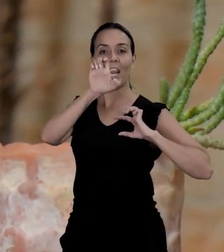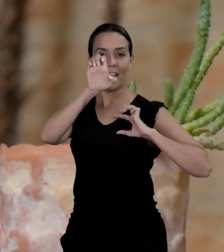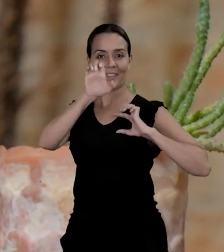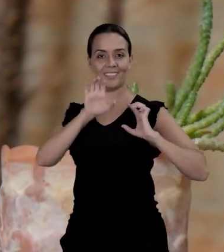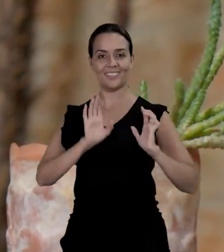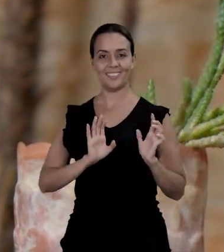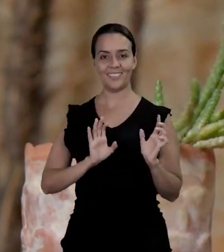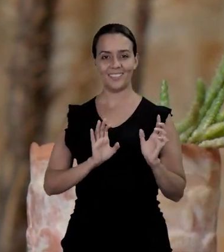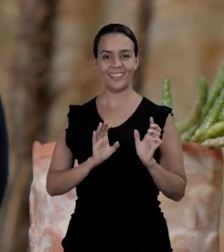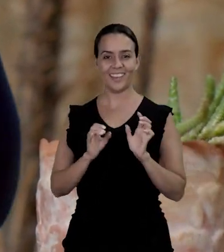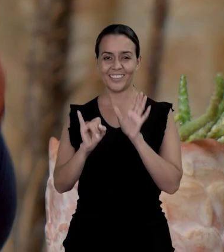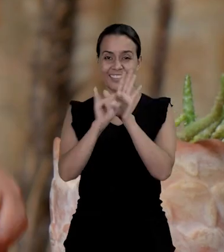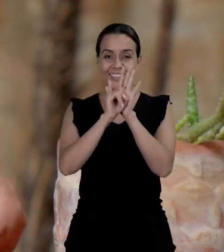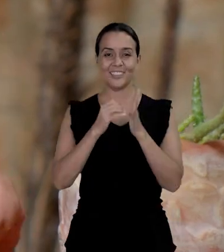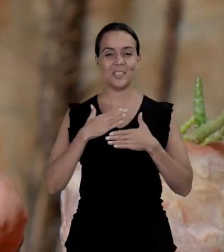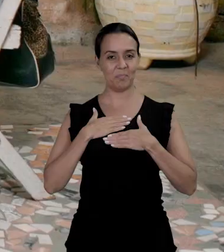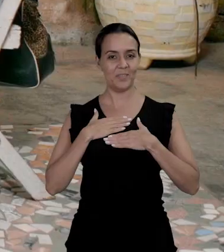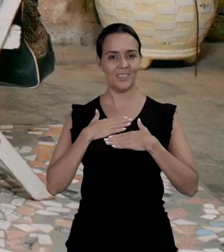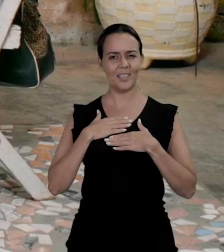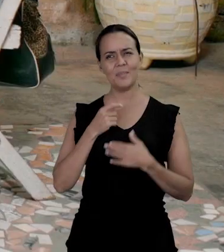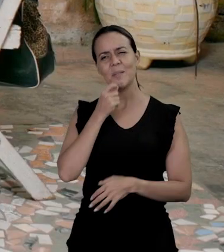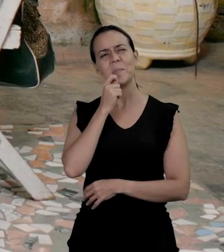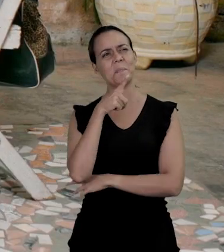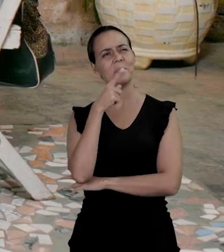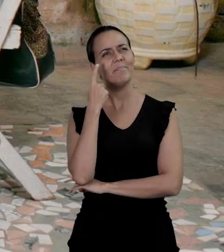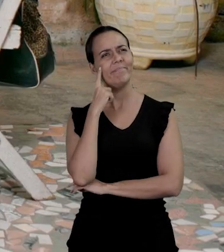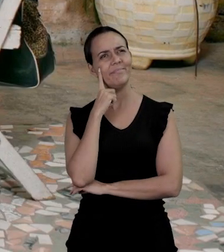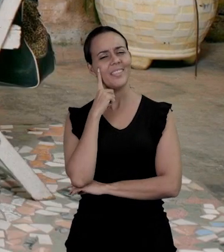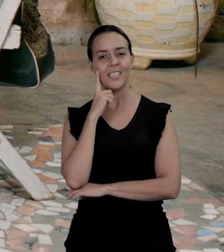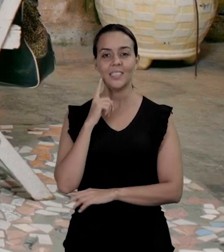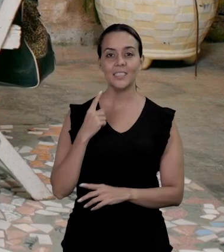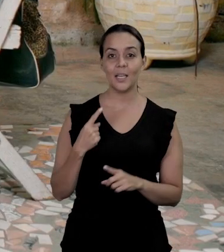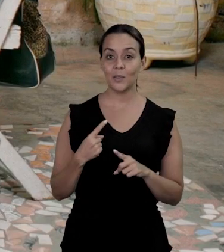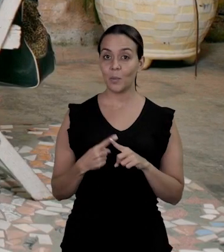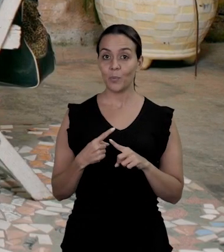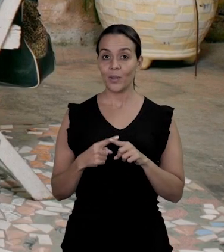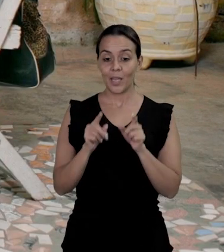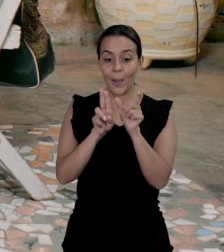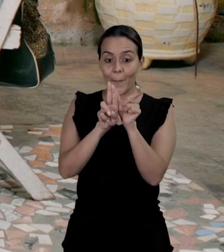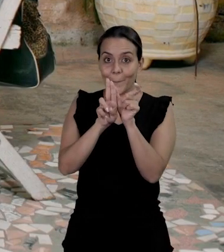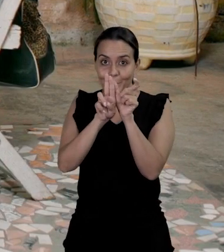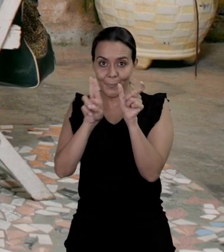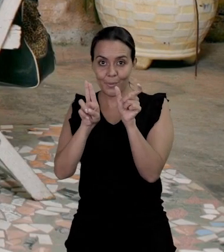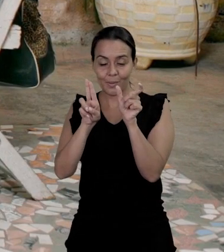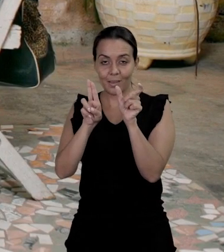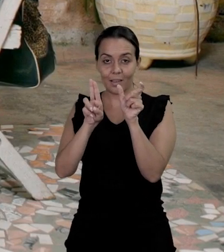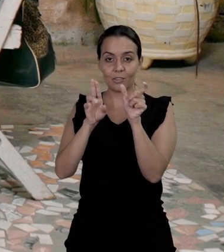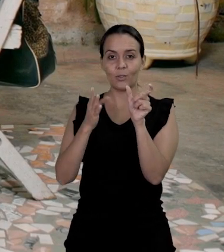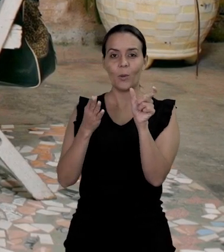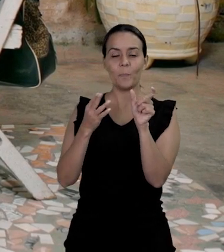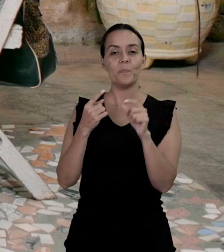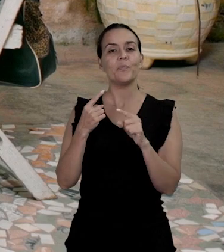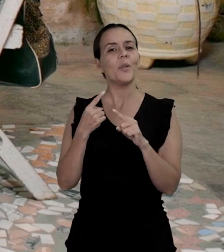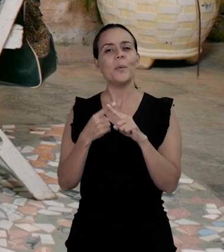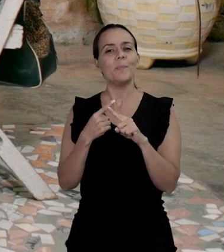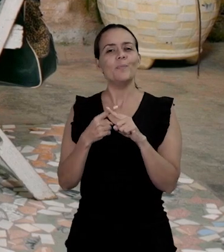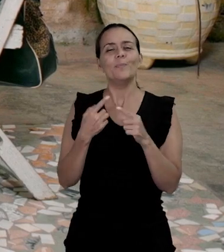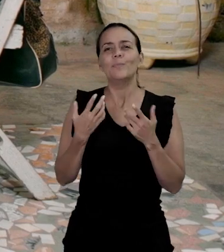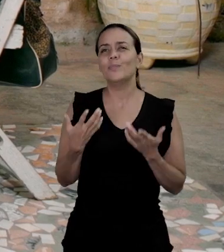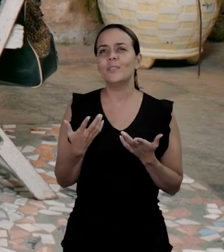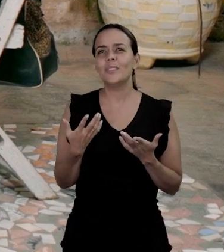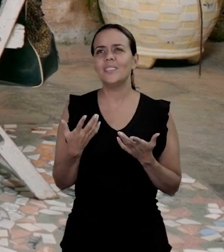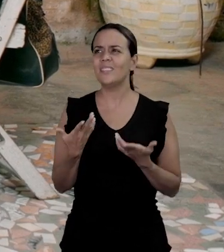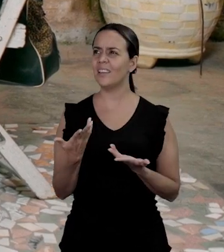Ile. Ile, ai, que demais, adoro isso. Mas, na verdade, eu acho engraçado essa questão do pronome, porque você tem